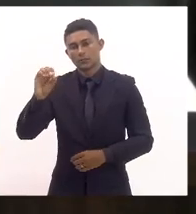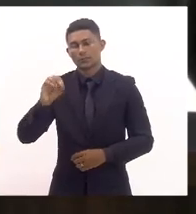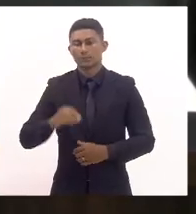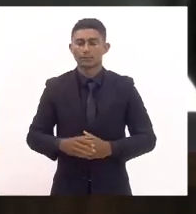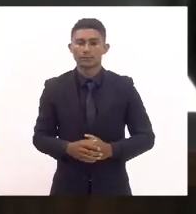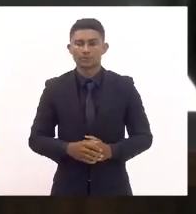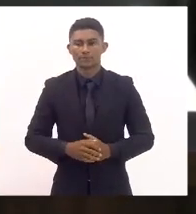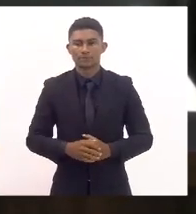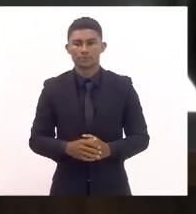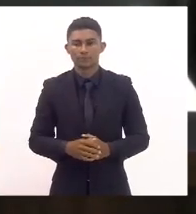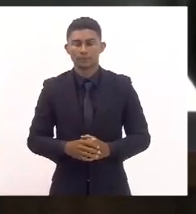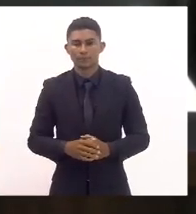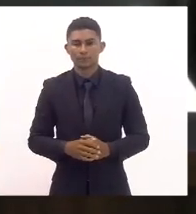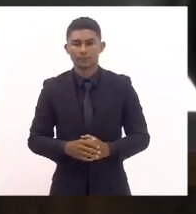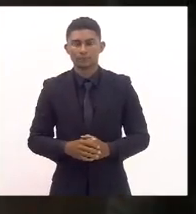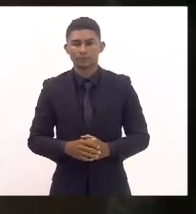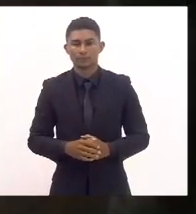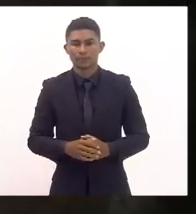Eu